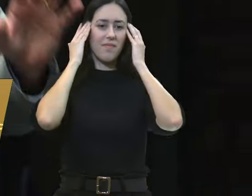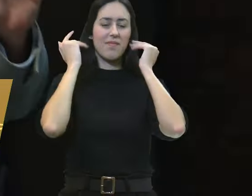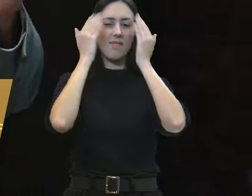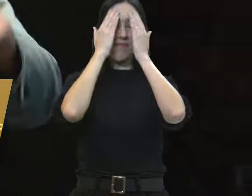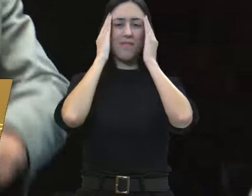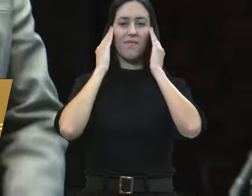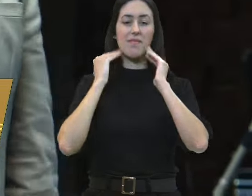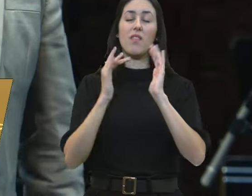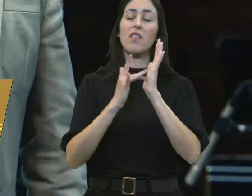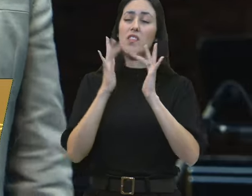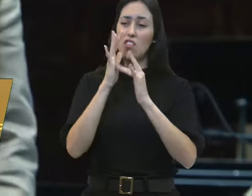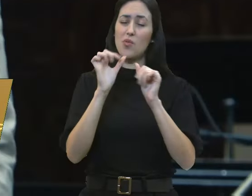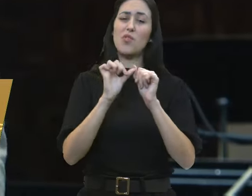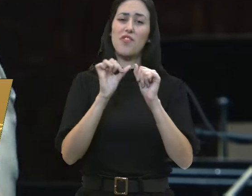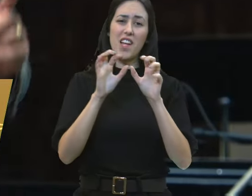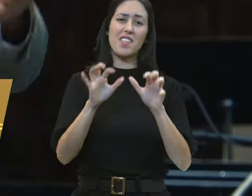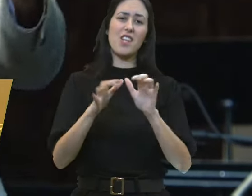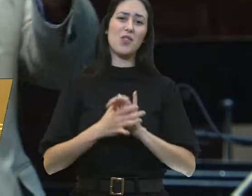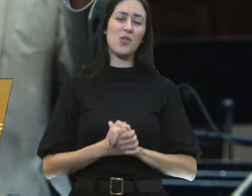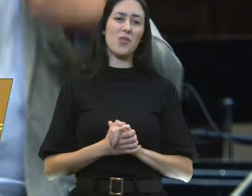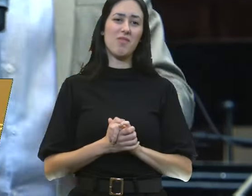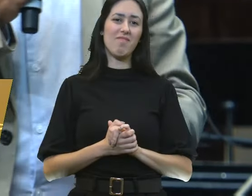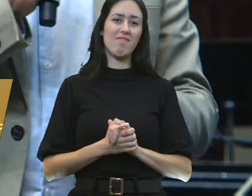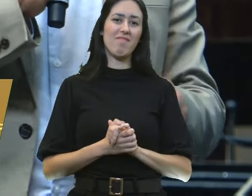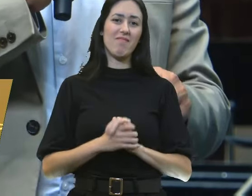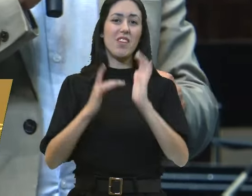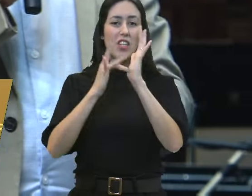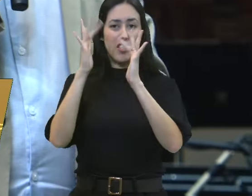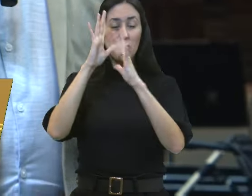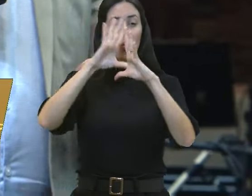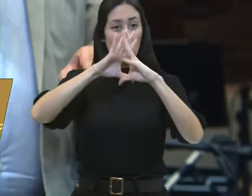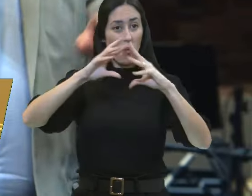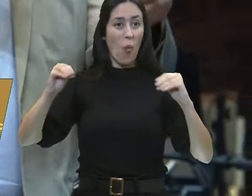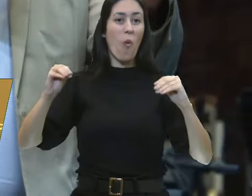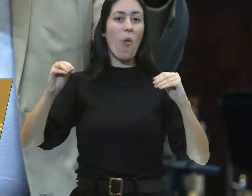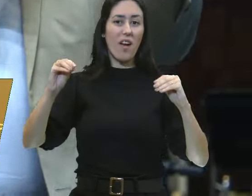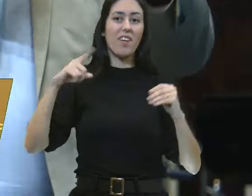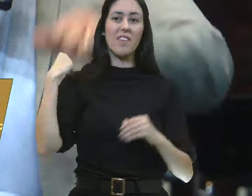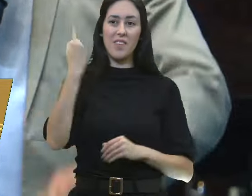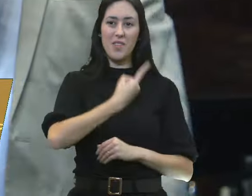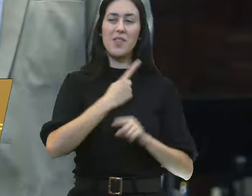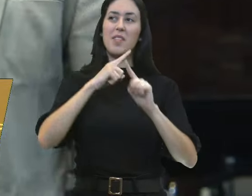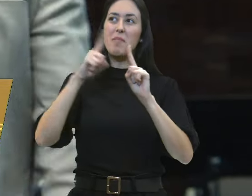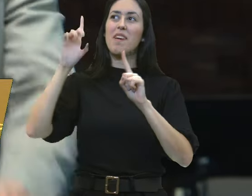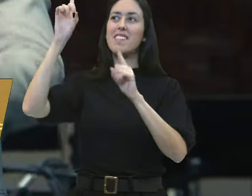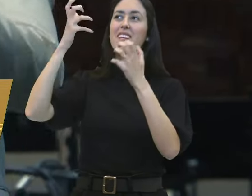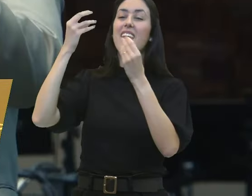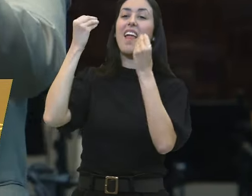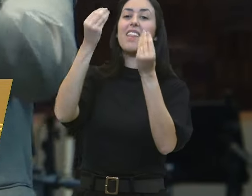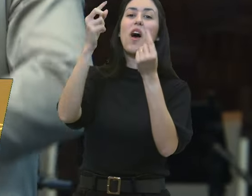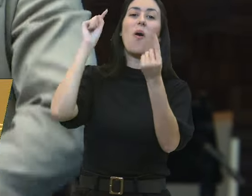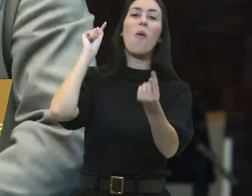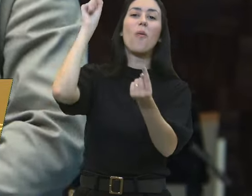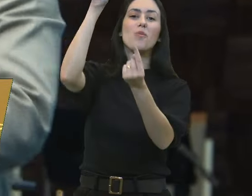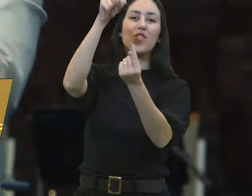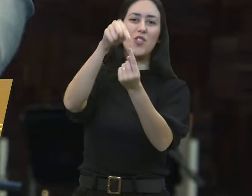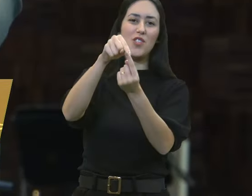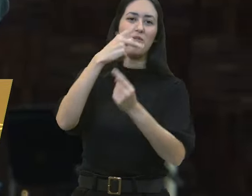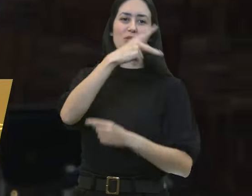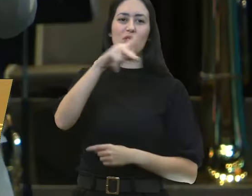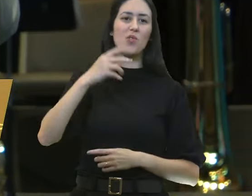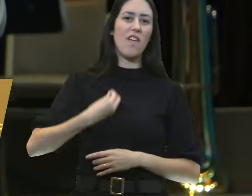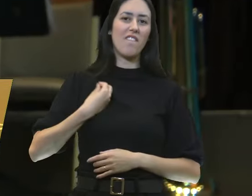Isso é o que Jesus faz. Ele não só cura a gente, ele dá um propósito, uma razão para viver.